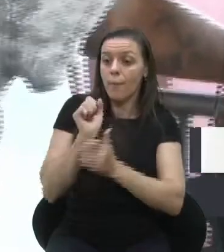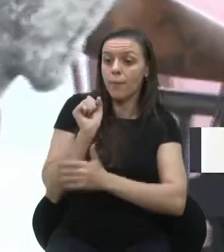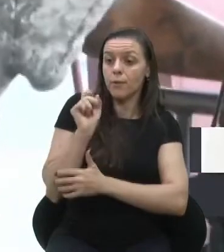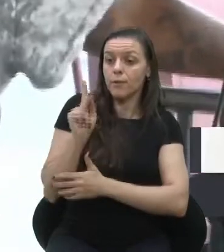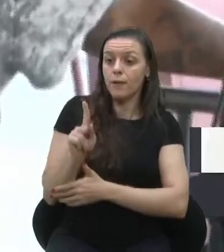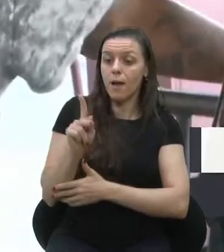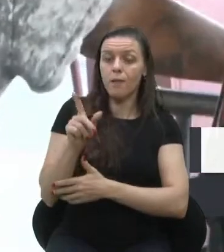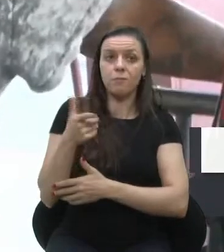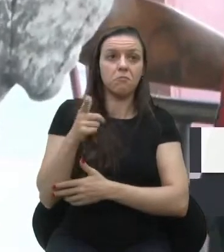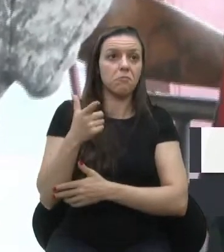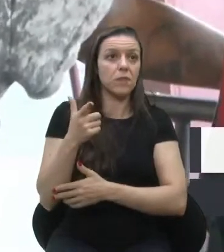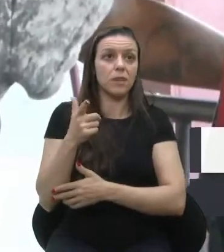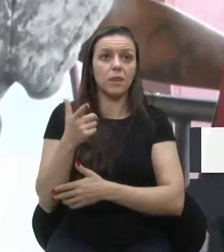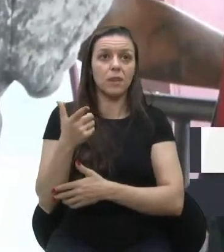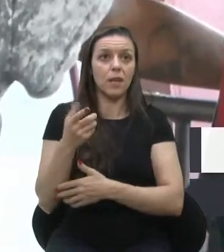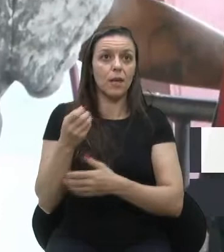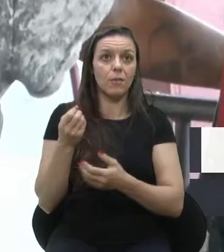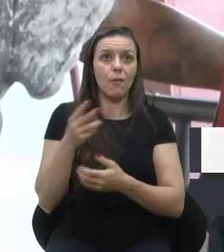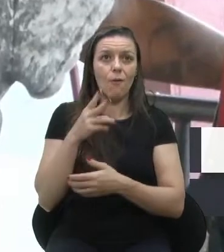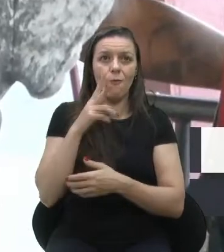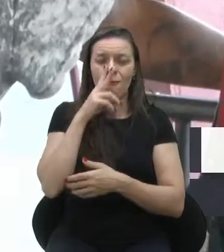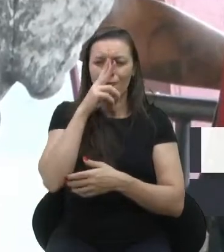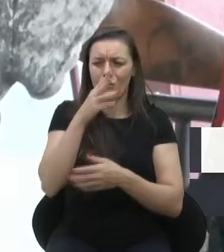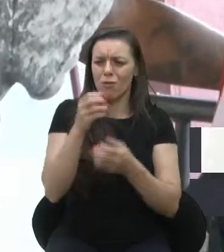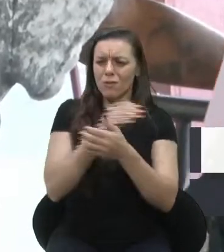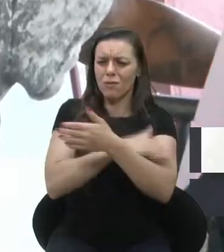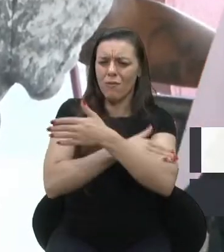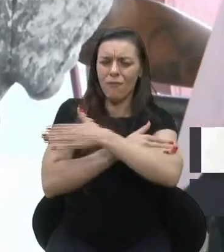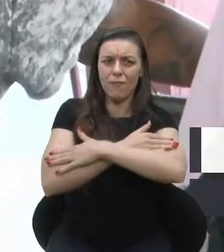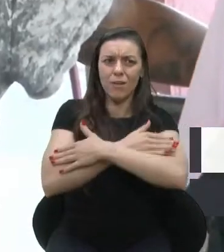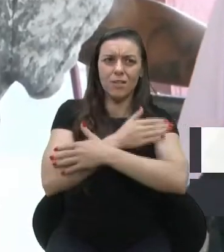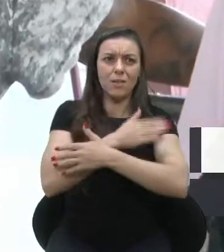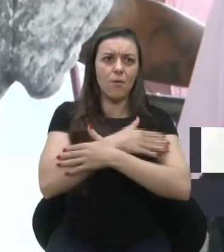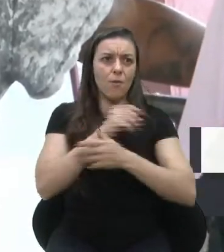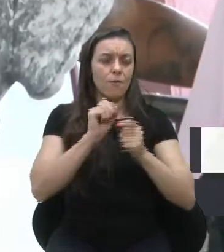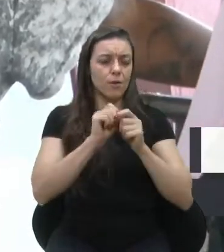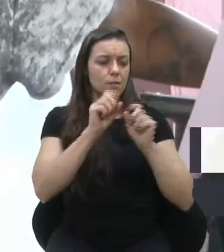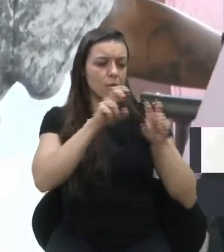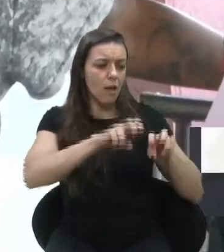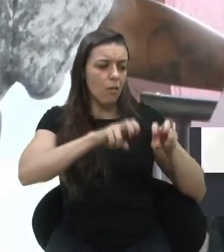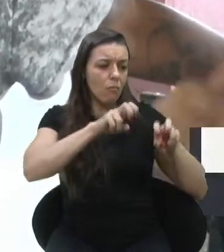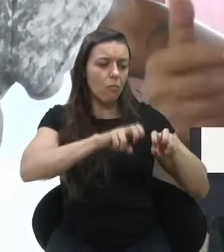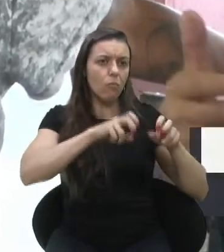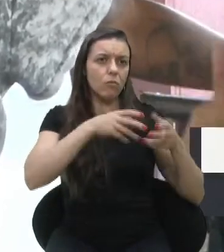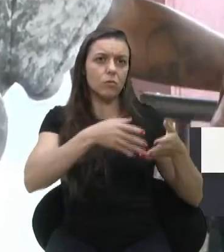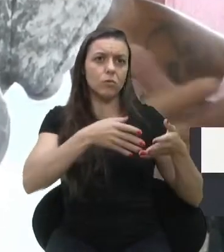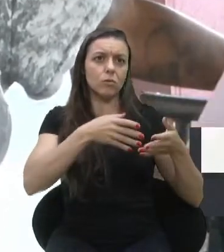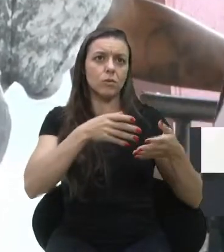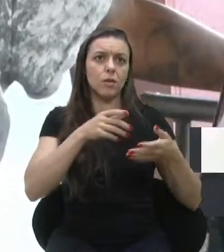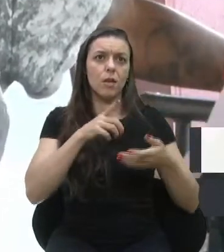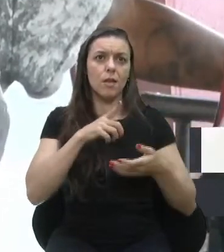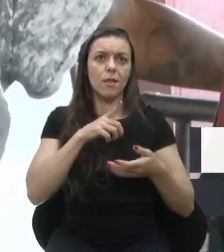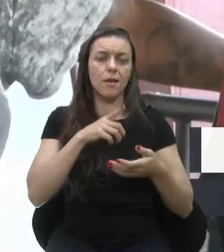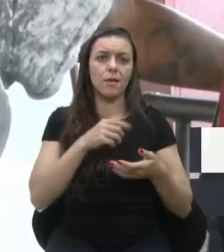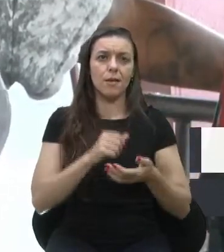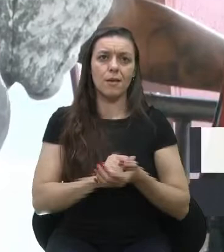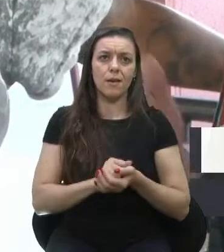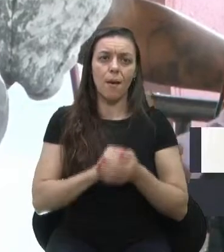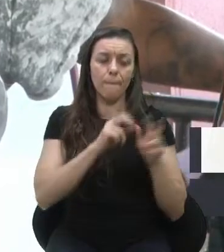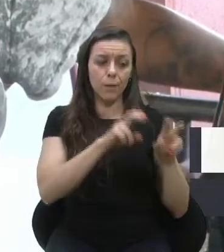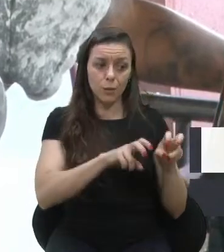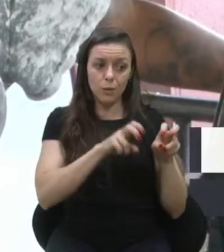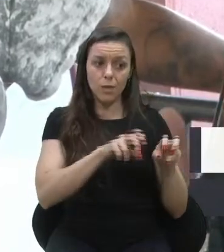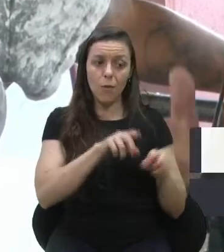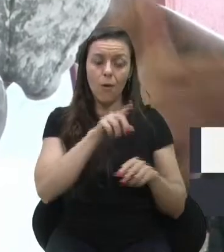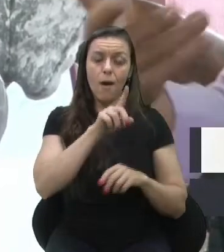que muitas vezes não têm mais força física para poder produzir e provar que essa que a produção é